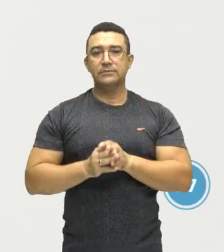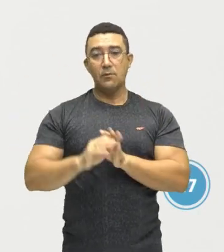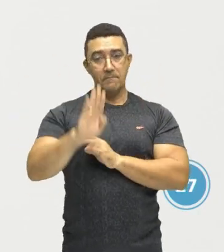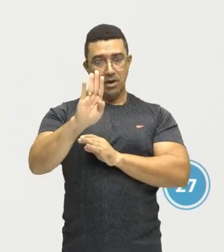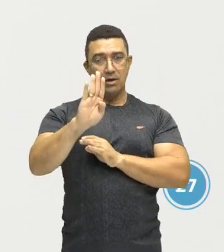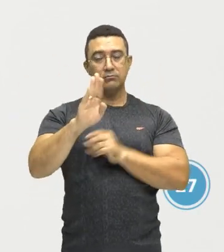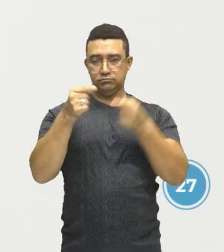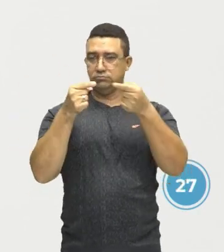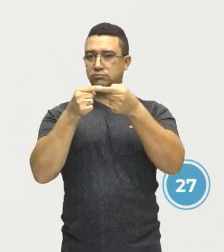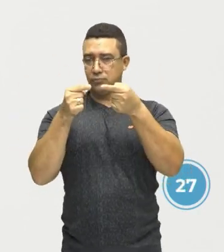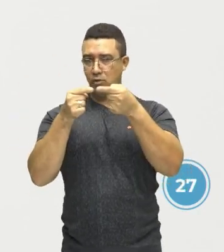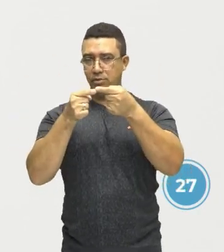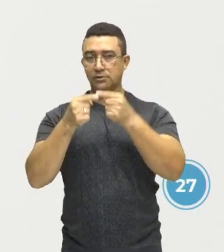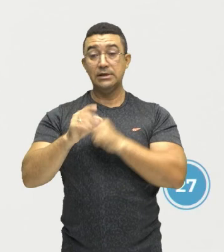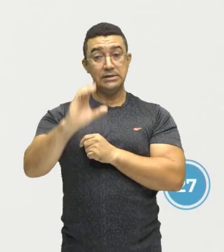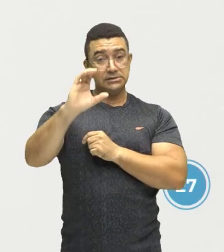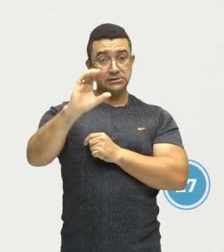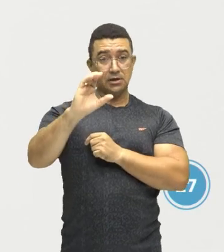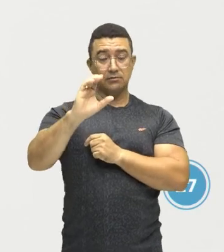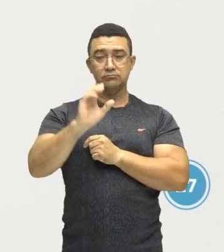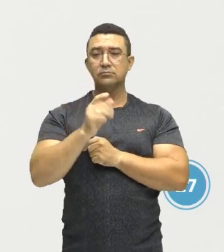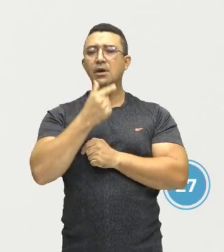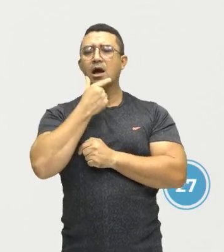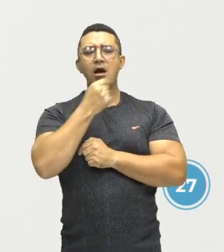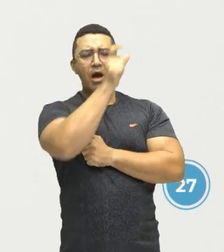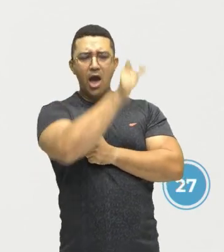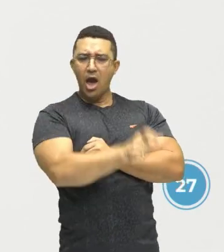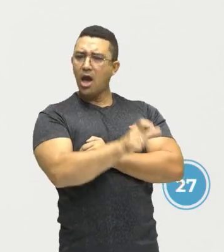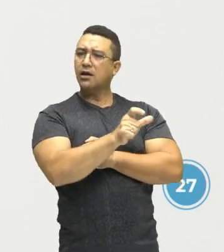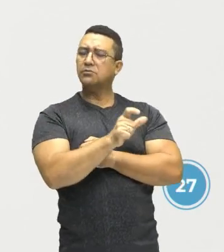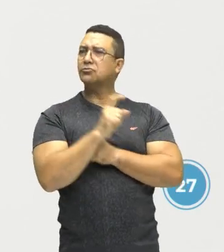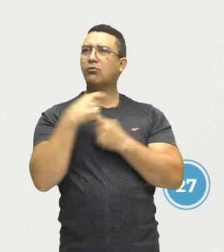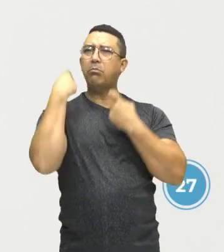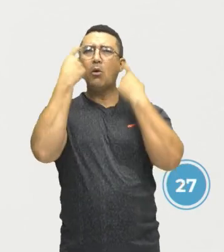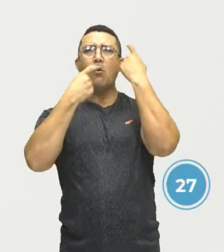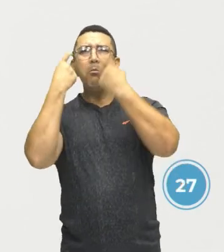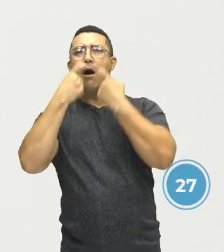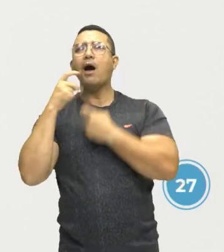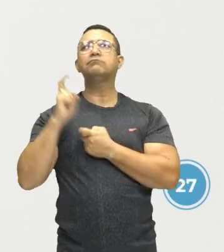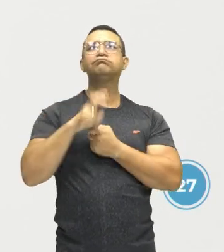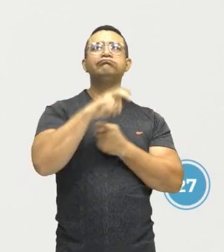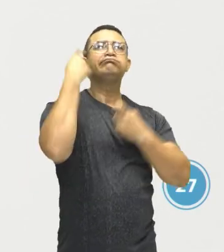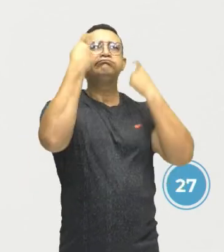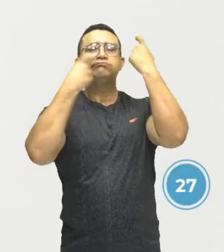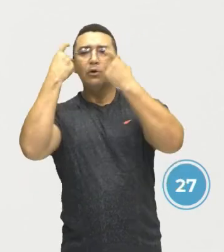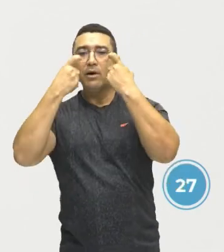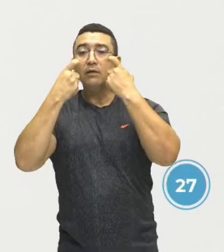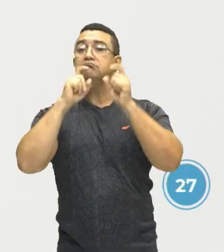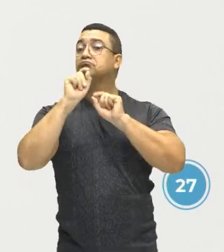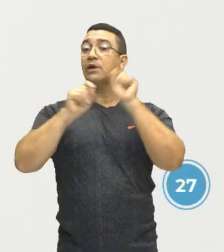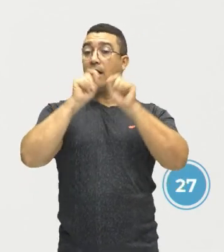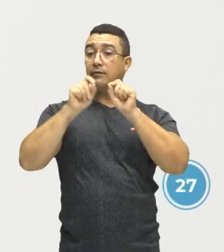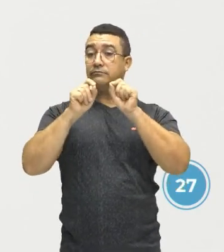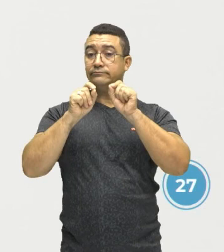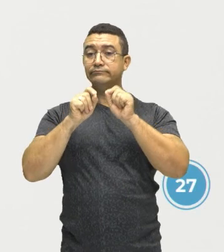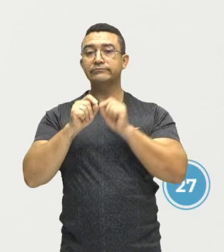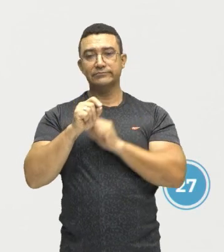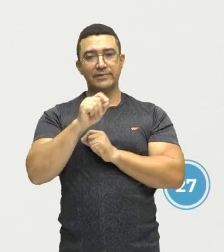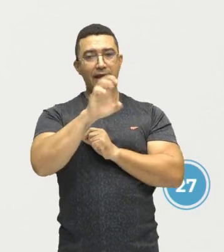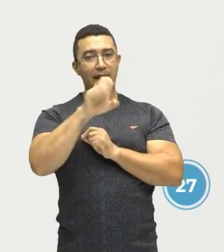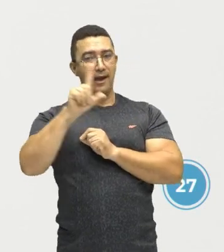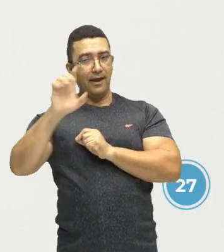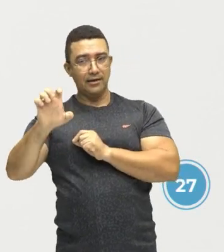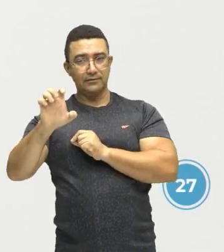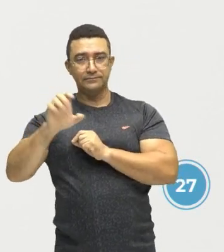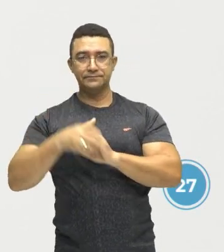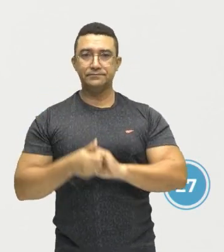também. Letra C. Ele tem andado confuso. Quem que tem andado confuso? Ele. Não é isso? Muito bem. Muito